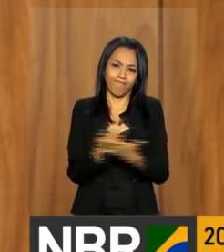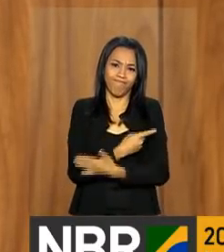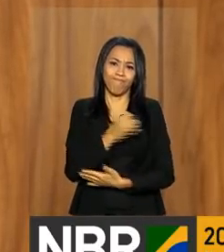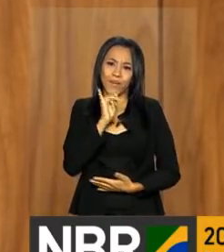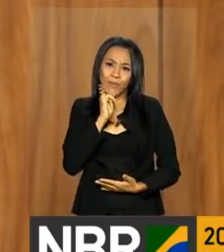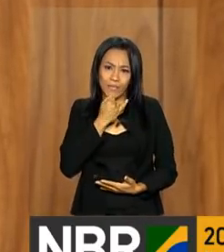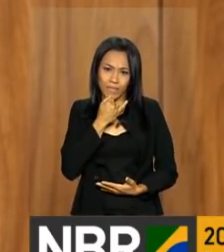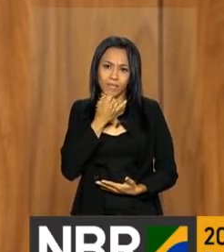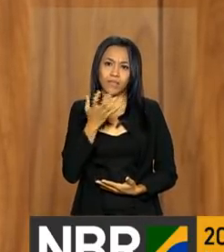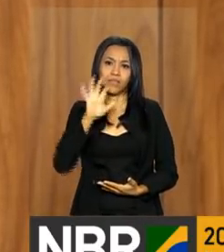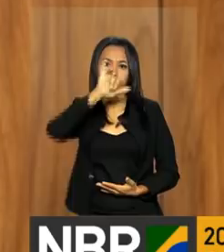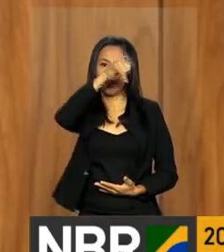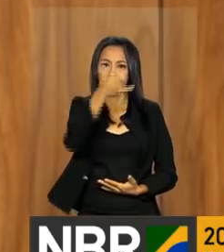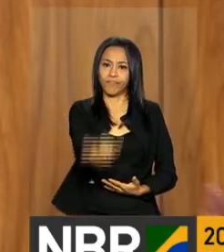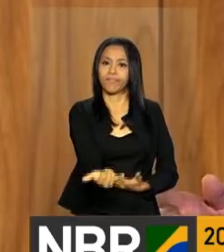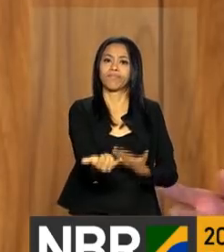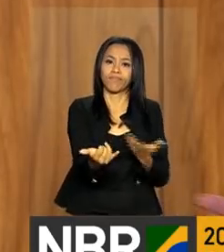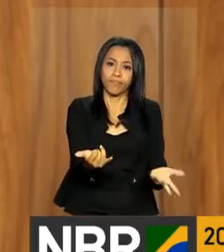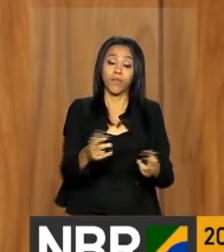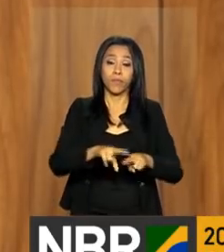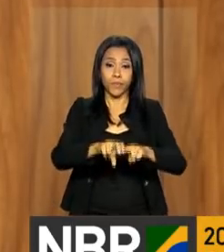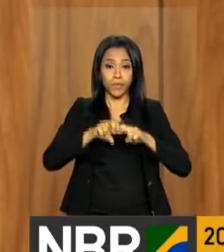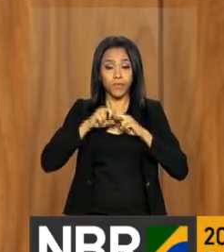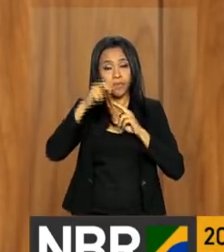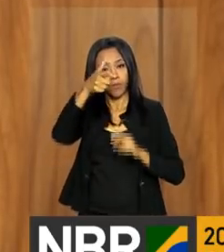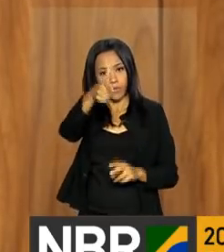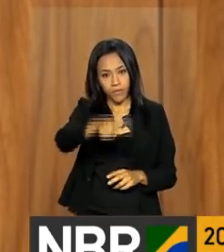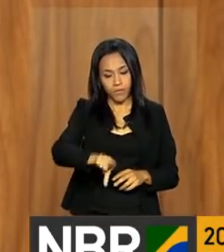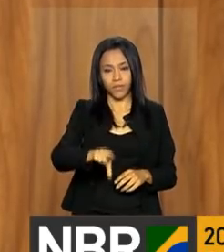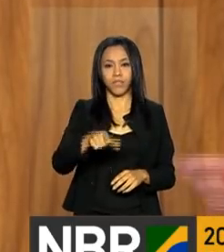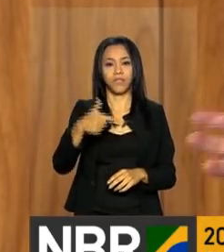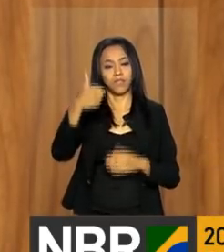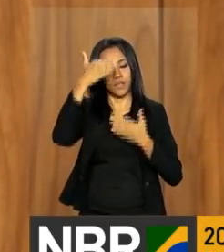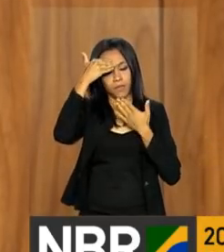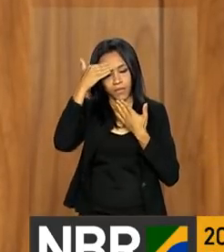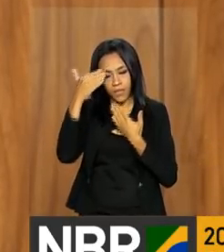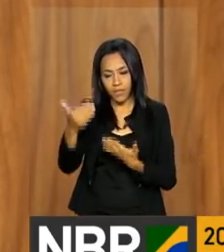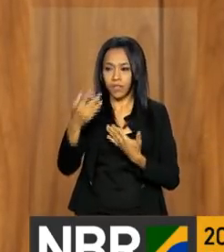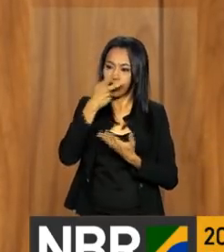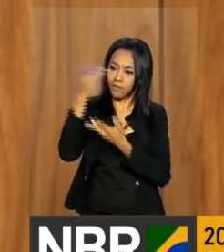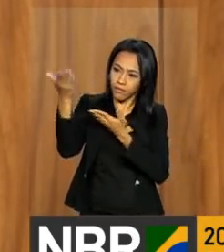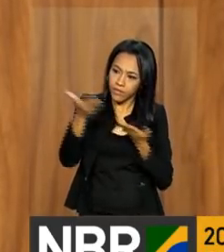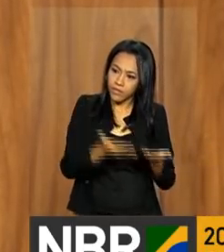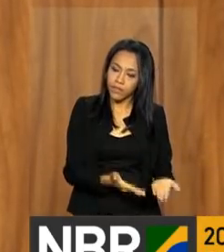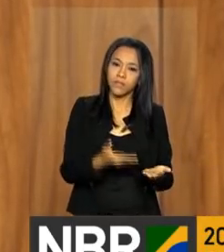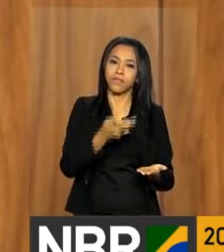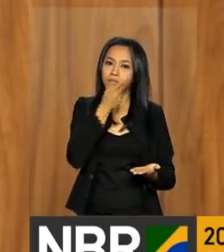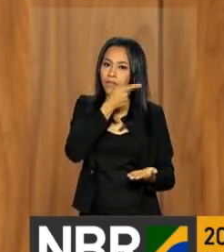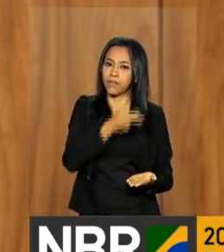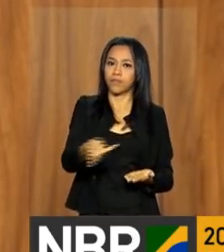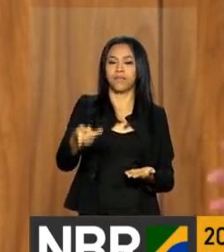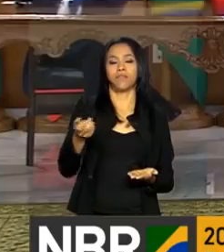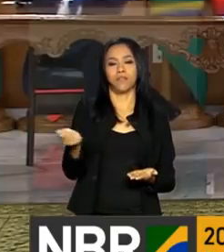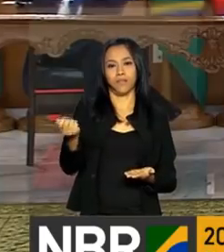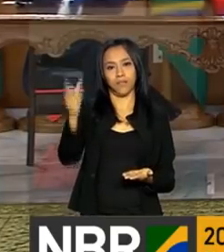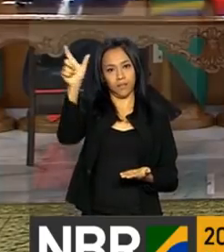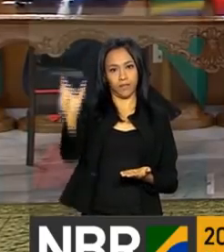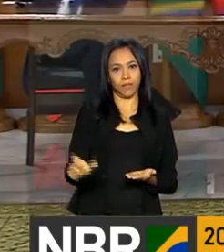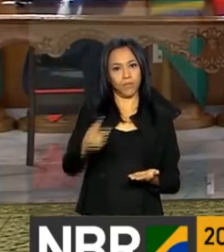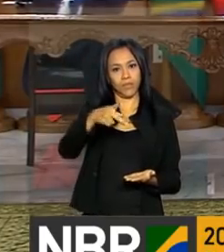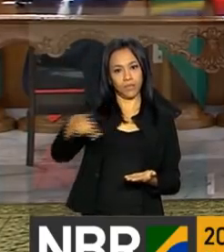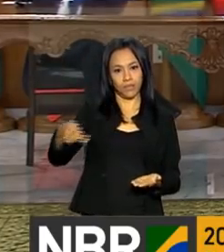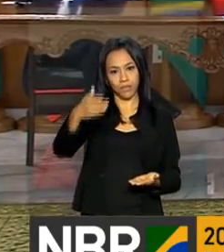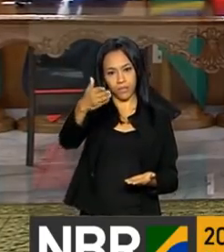trágico acontecimento. Portanto, mais uma vez, eu agradeço a visita do presidente Santos, espero